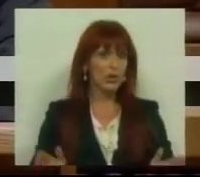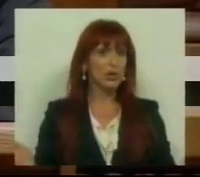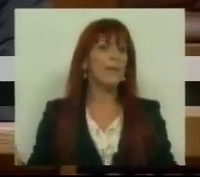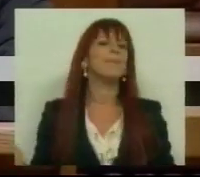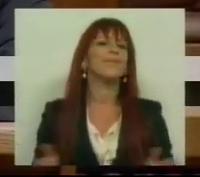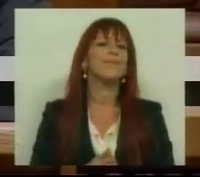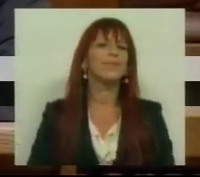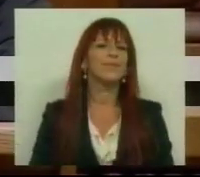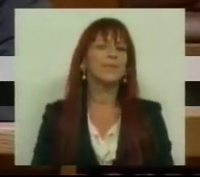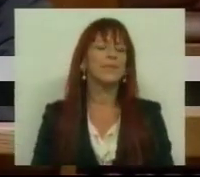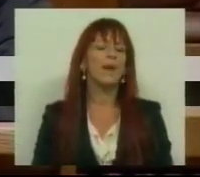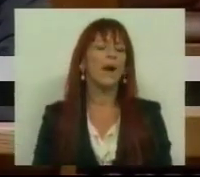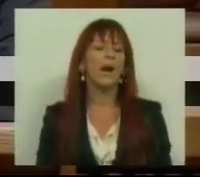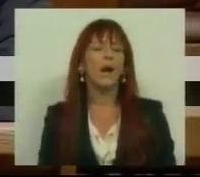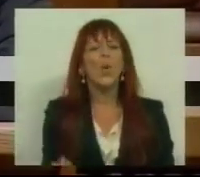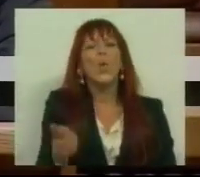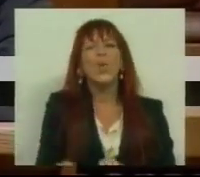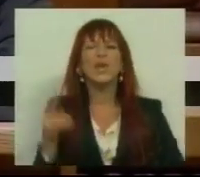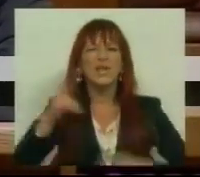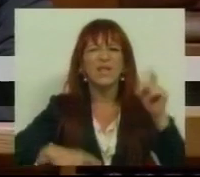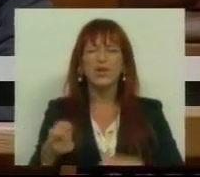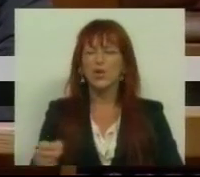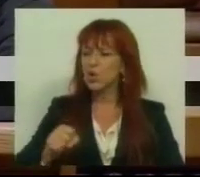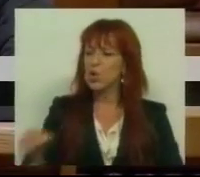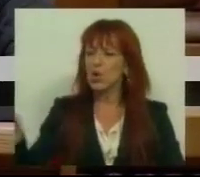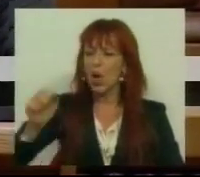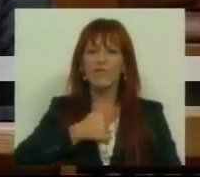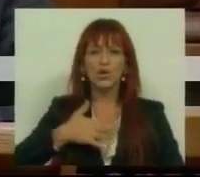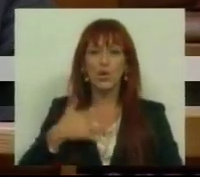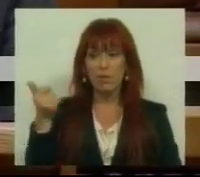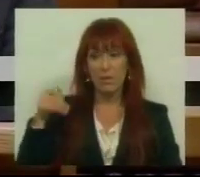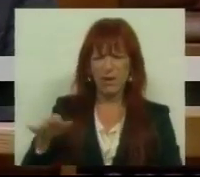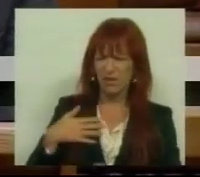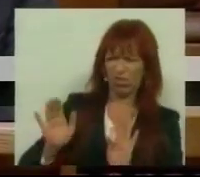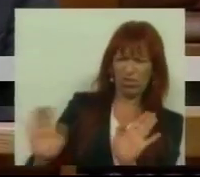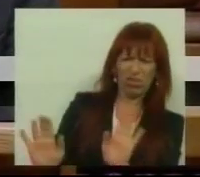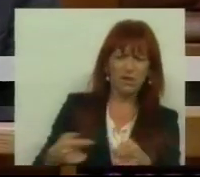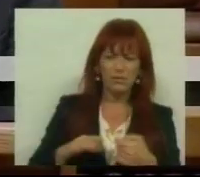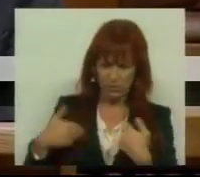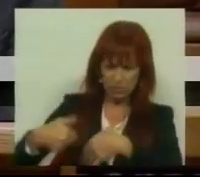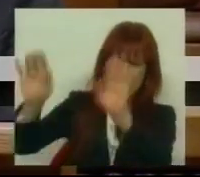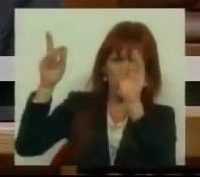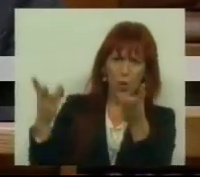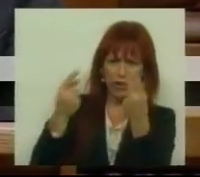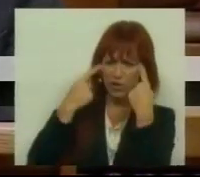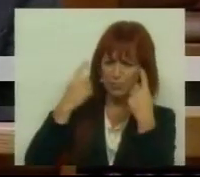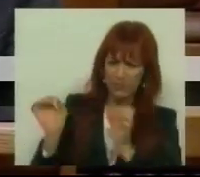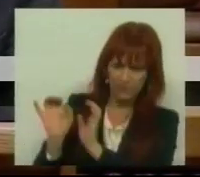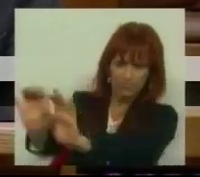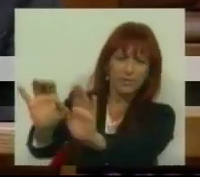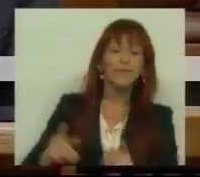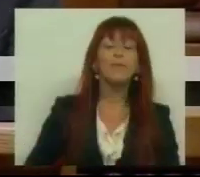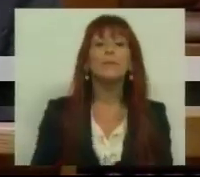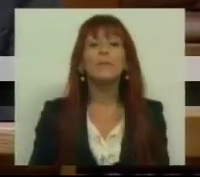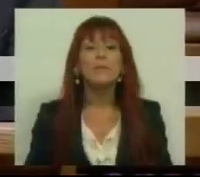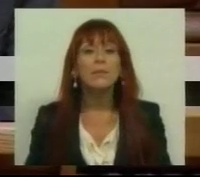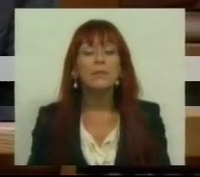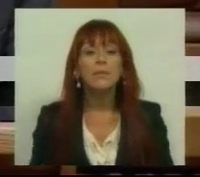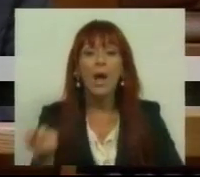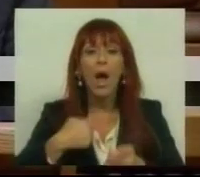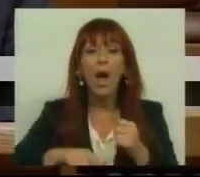onde foi depositada a sucata financeira que os novos donos do BPN recusaram e penduraram nas contas públicas. Afinal,